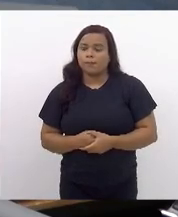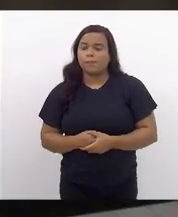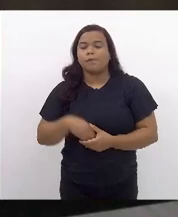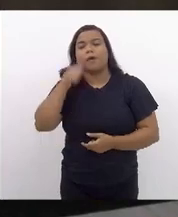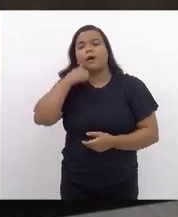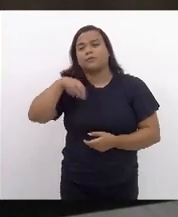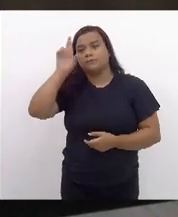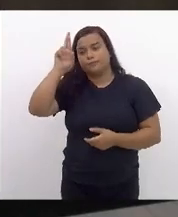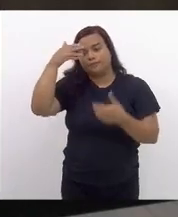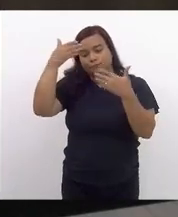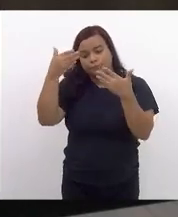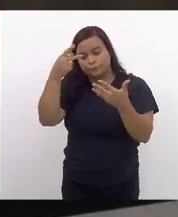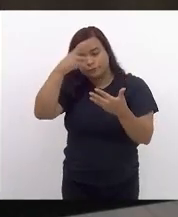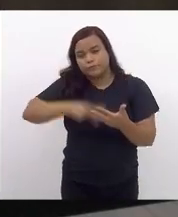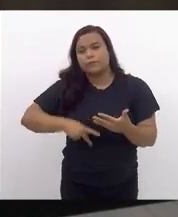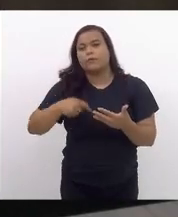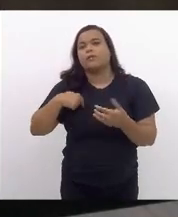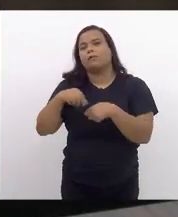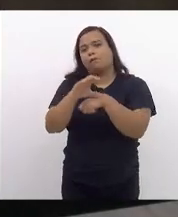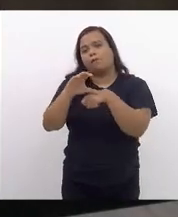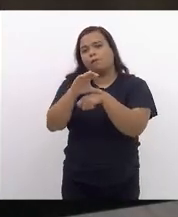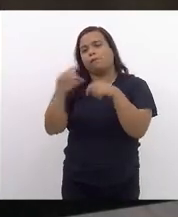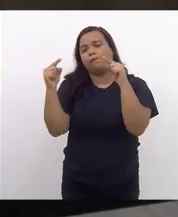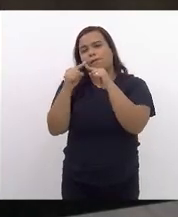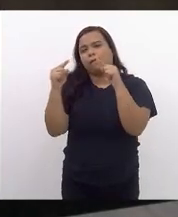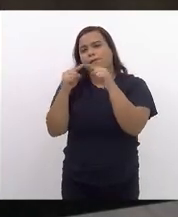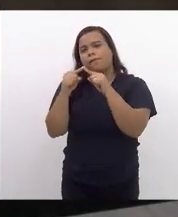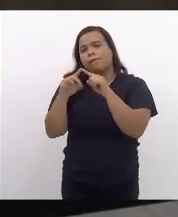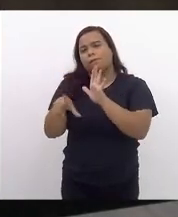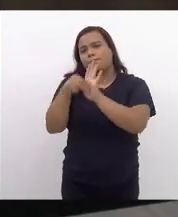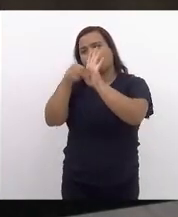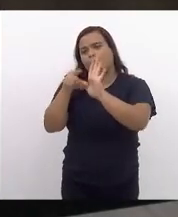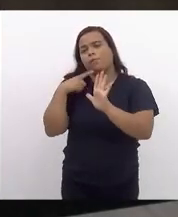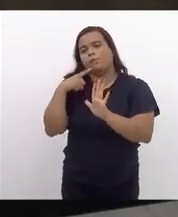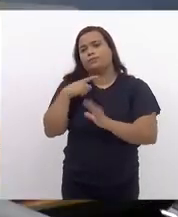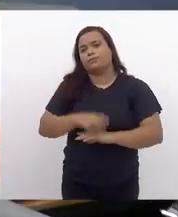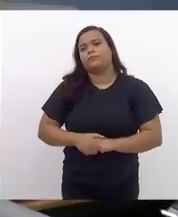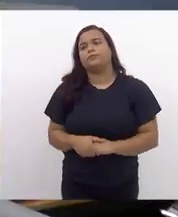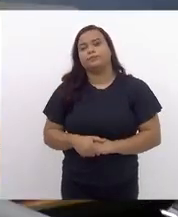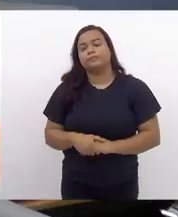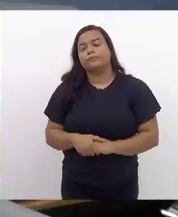Senhora presidente, o parecer é pela constitucionalidade com emendas.